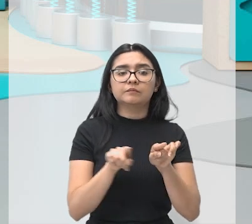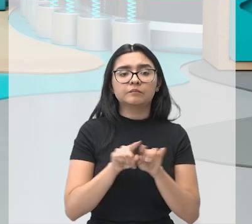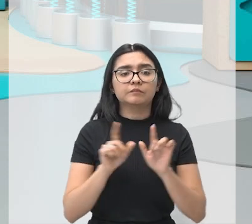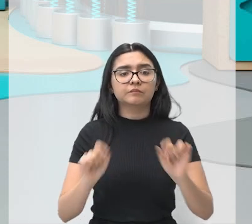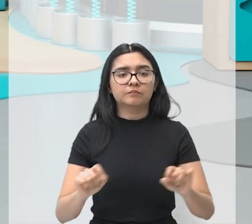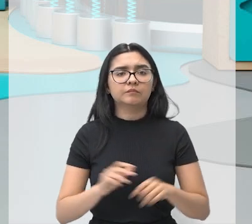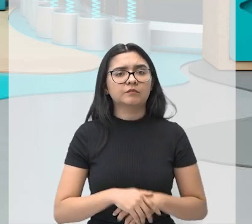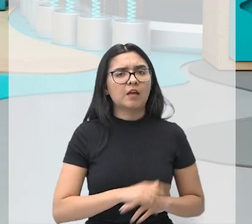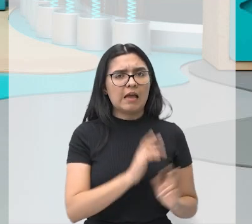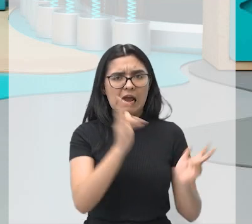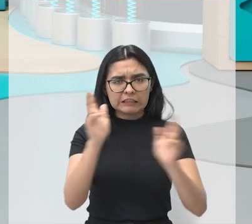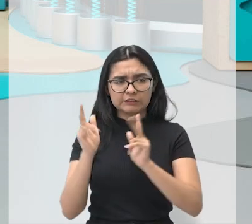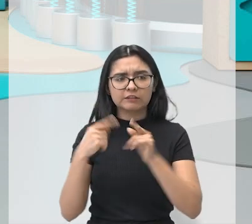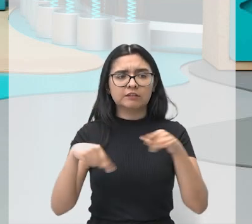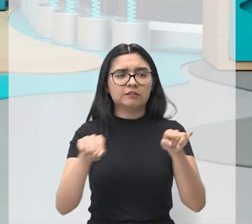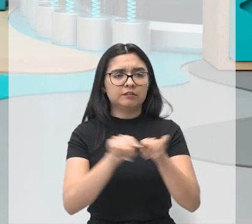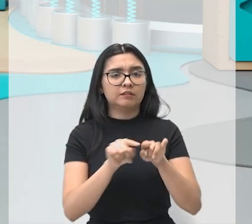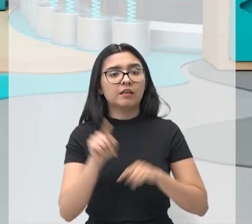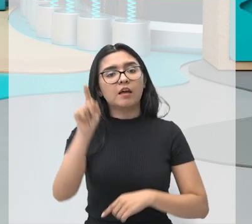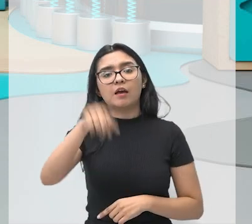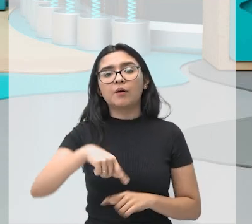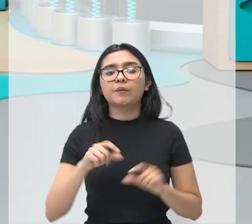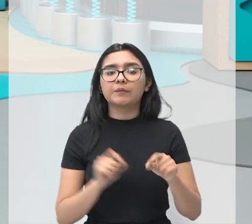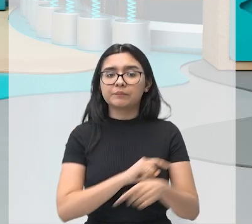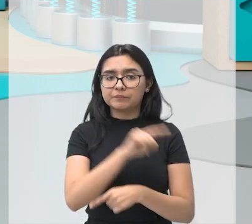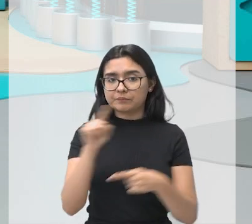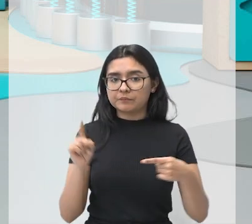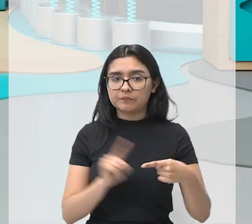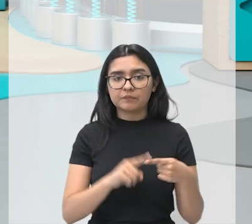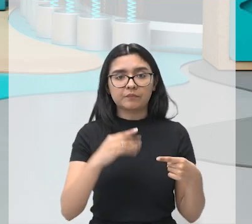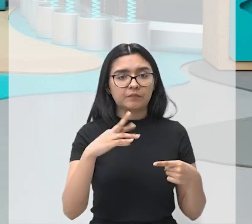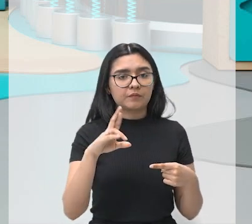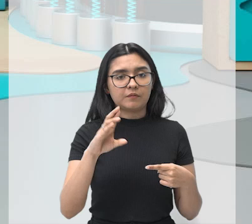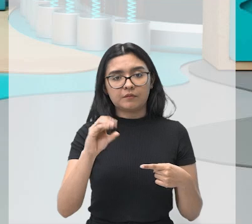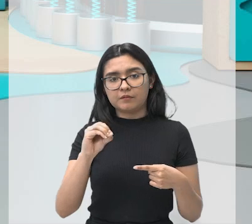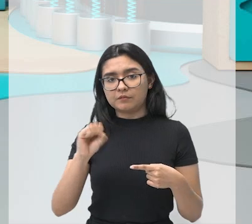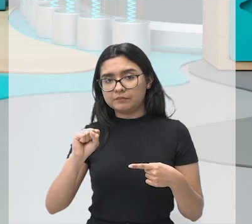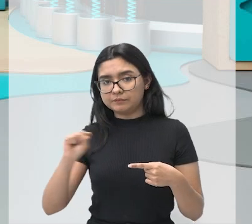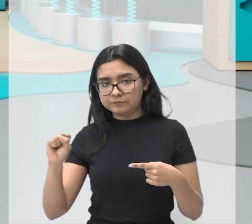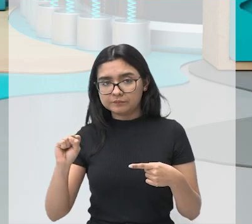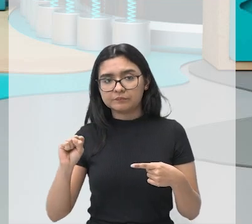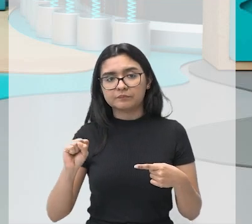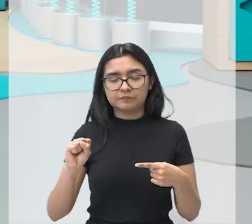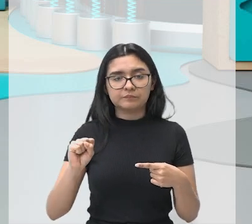as radicais, né? E são elas, a gente vai ter o cross country, que